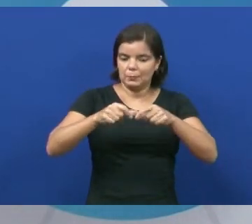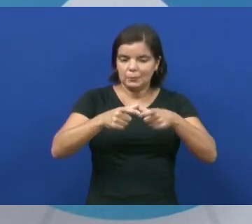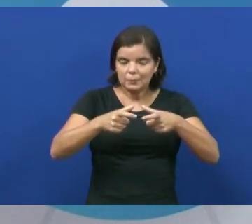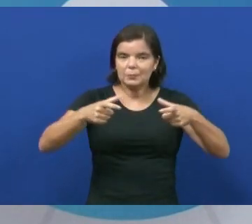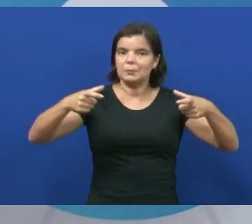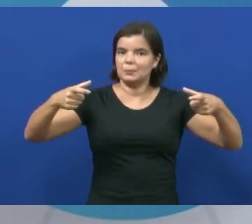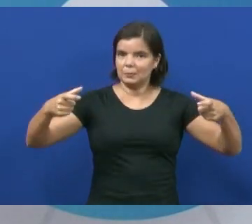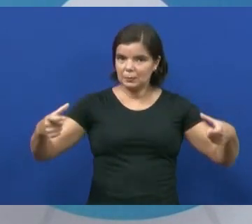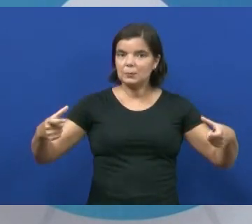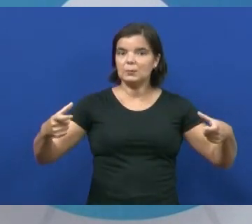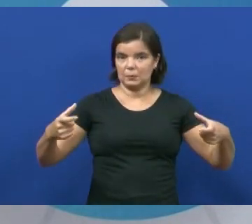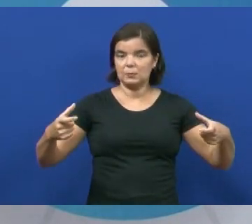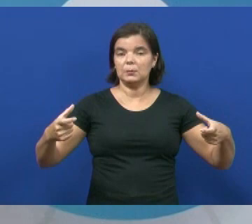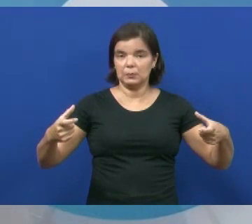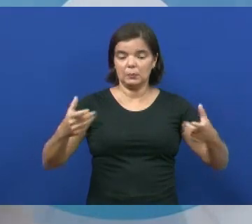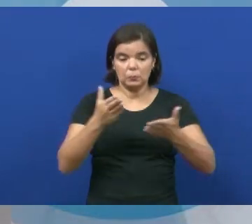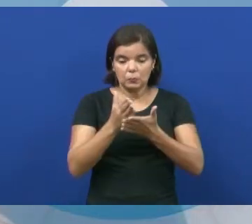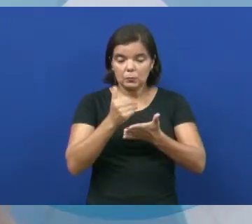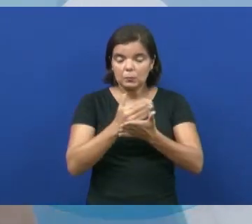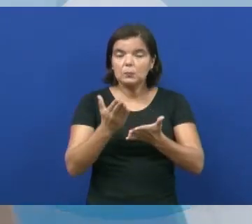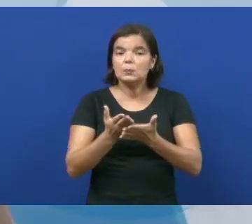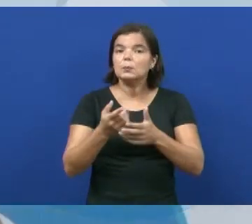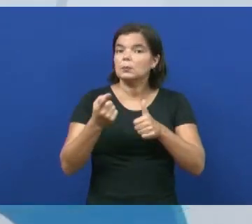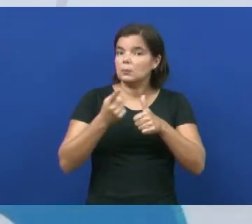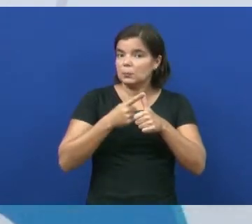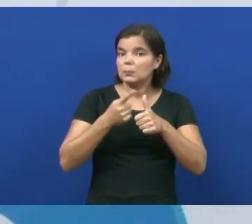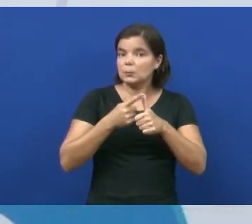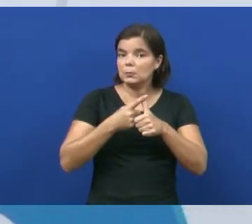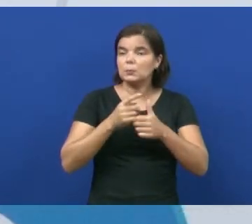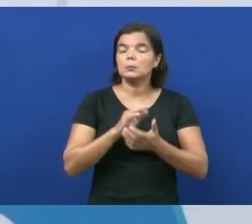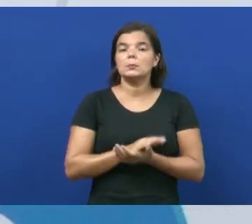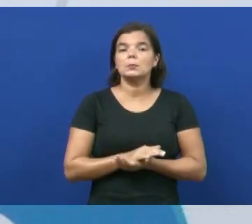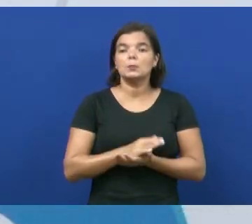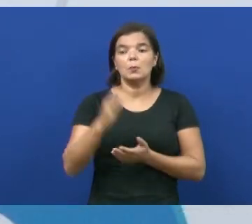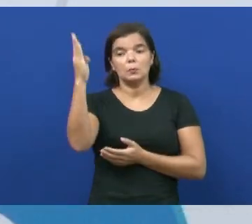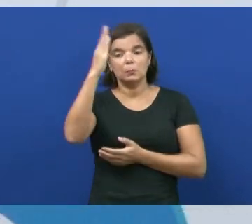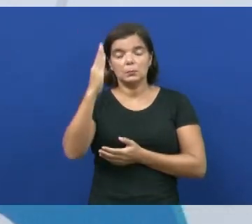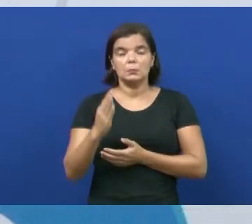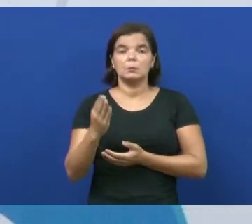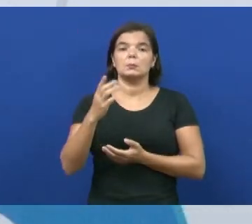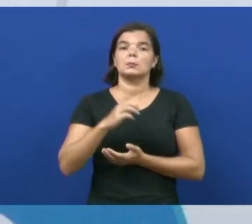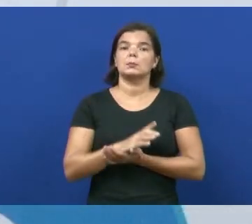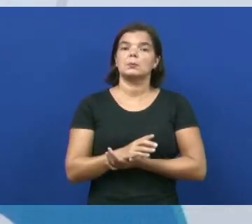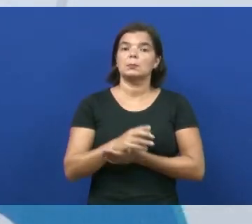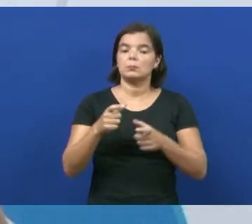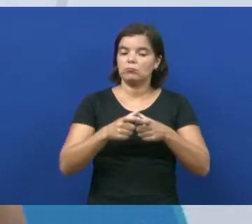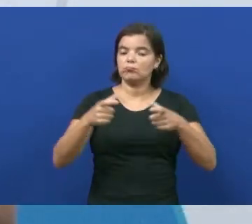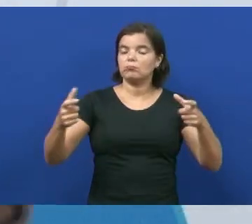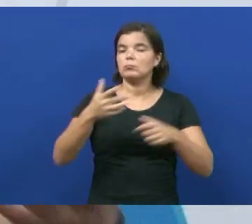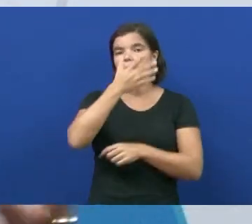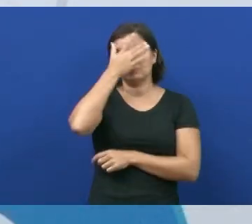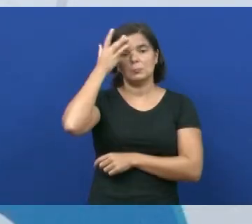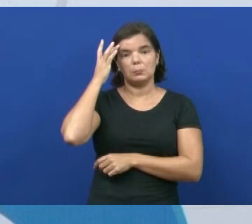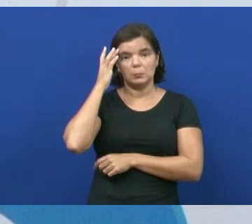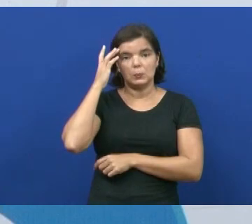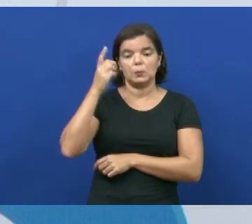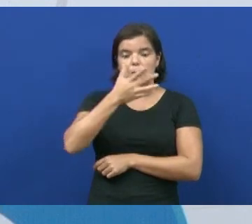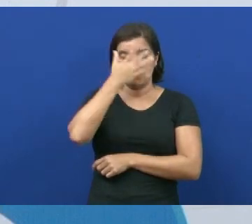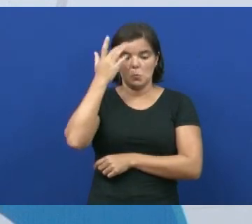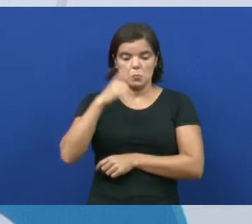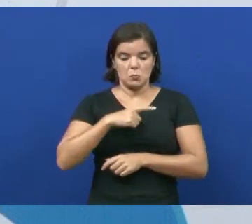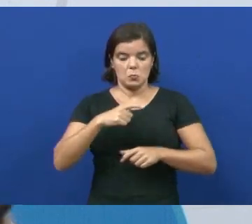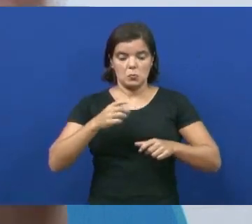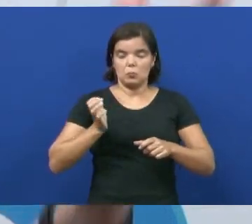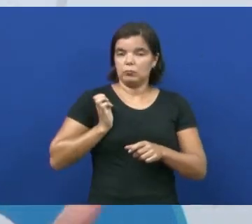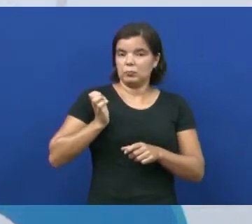as capitanias hereditárias, a divisão de terras, primeira divisão de terras, né, no Brasil, grandes pessoas, né, grandes